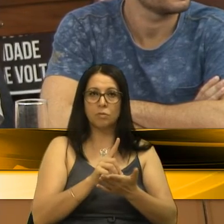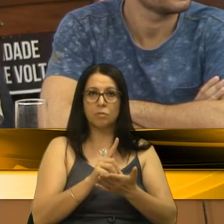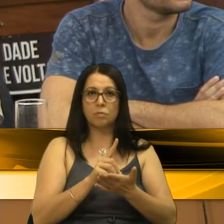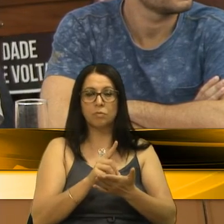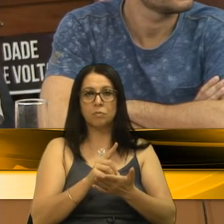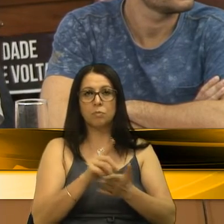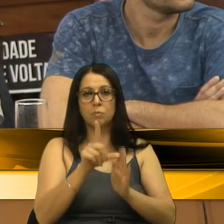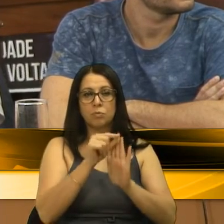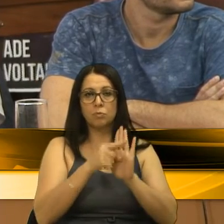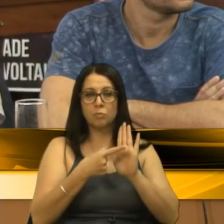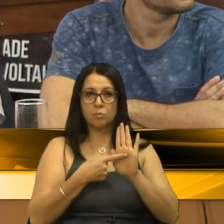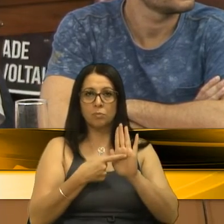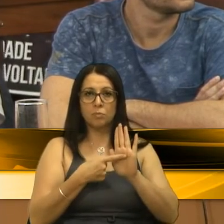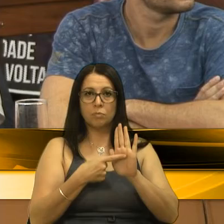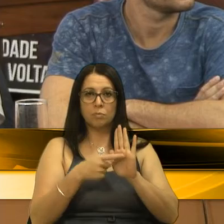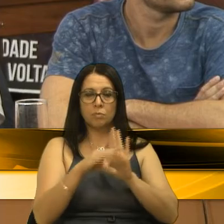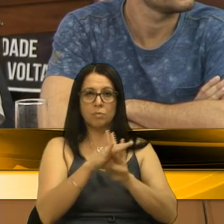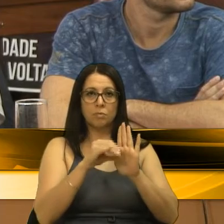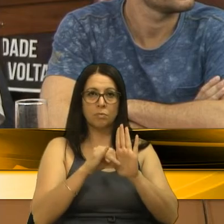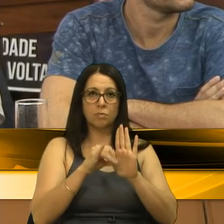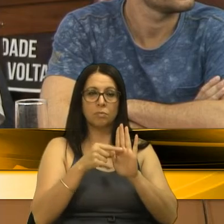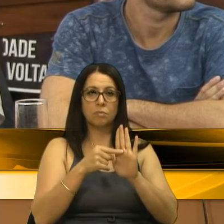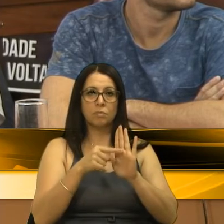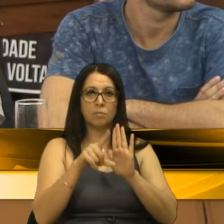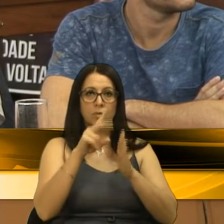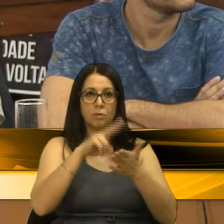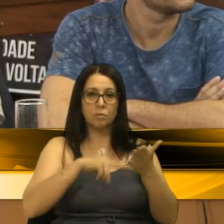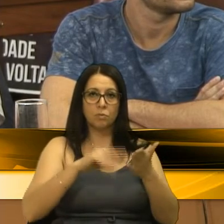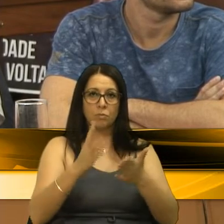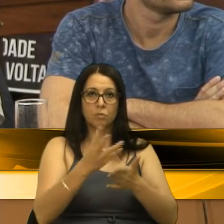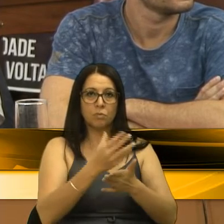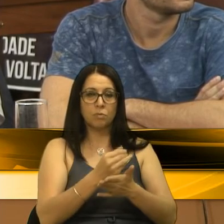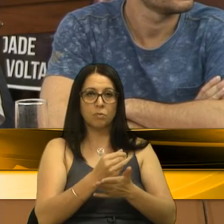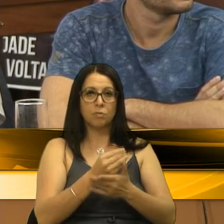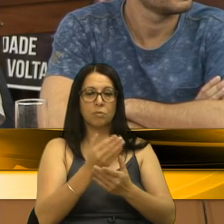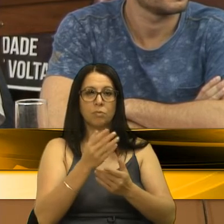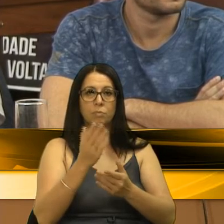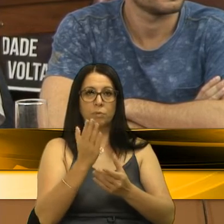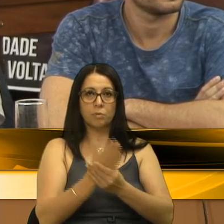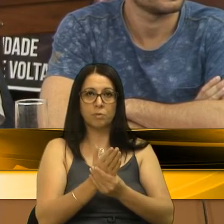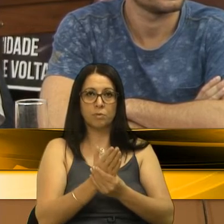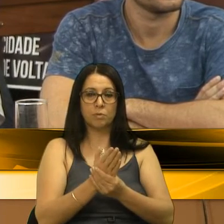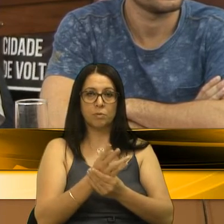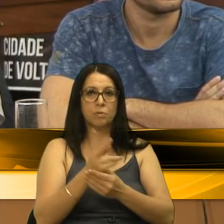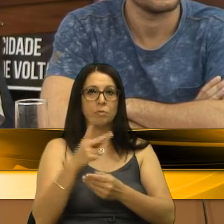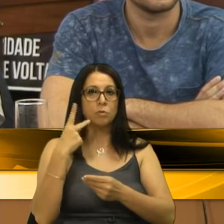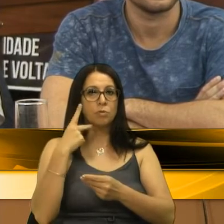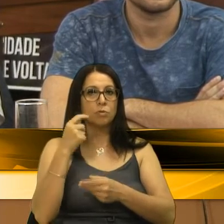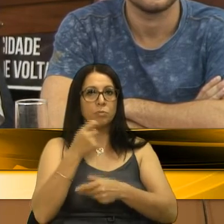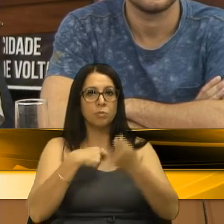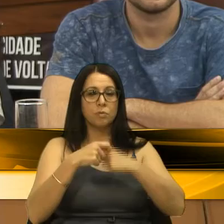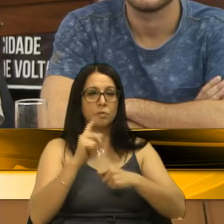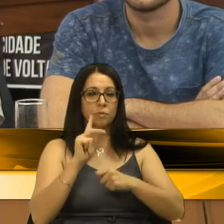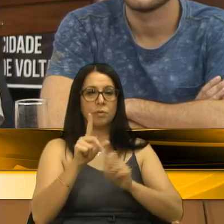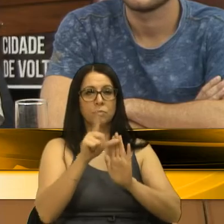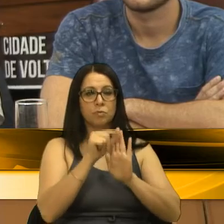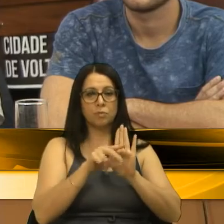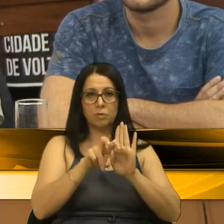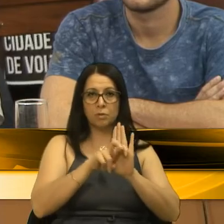decreto-lei 201/67, nulidade, era solicitada nulidade do processo,